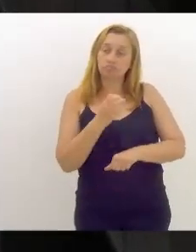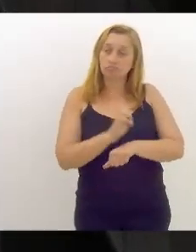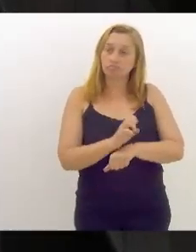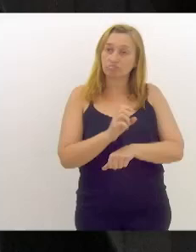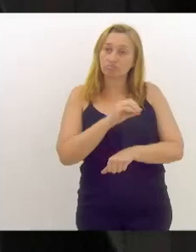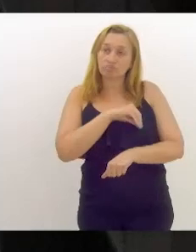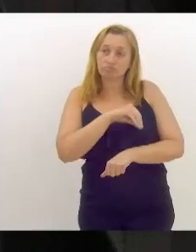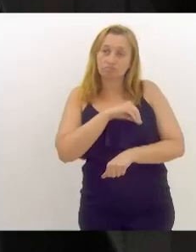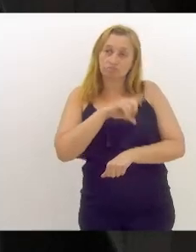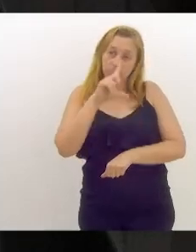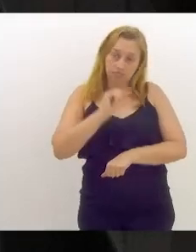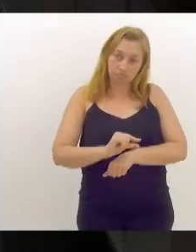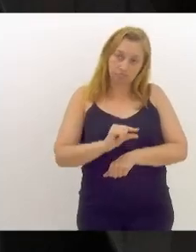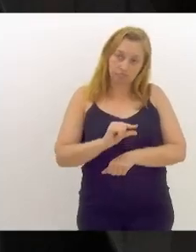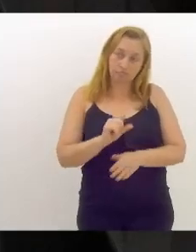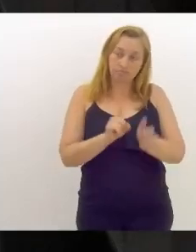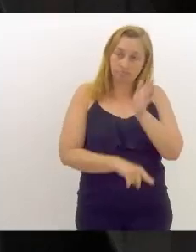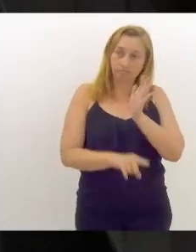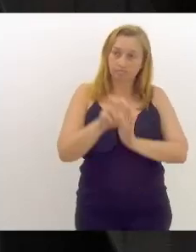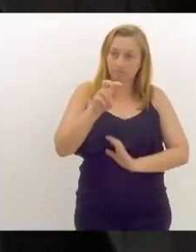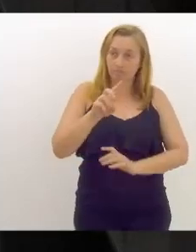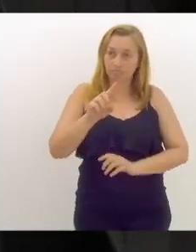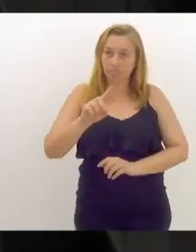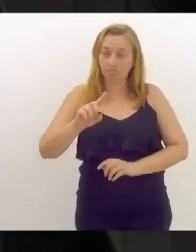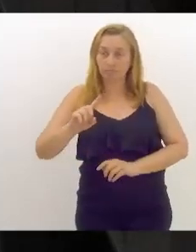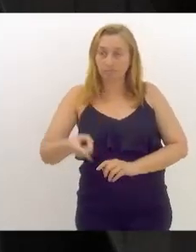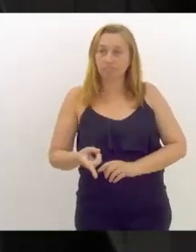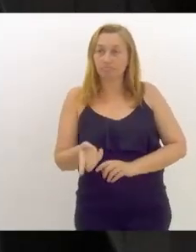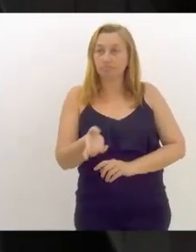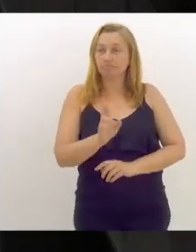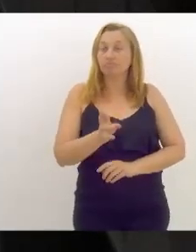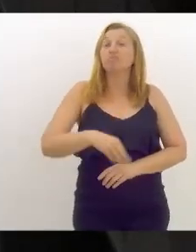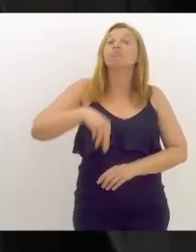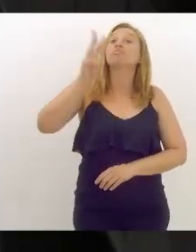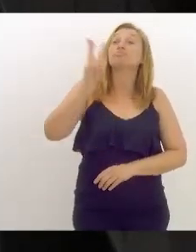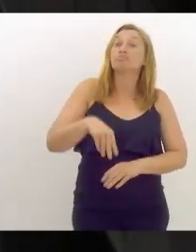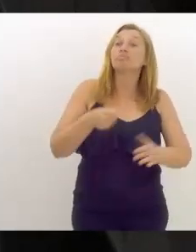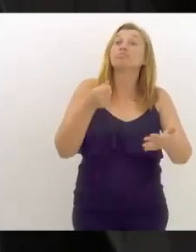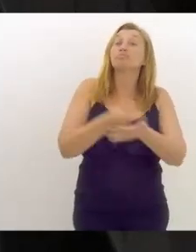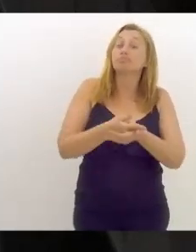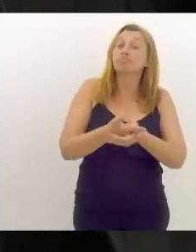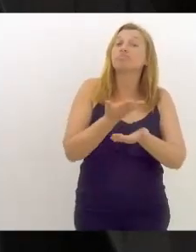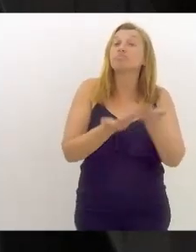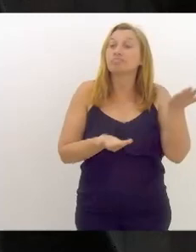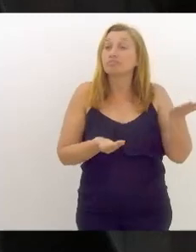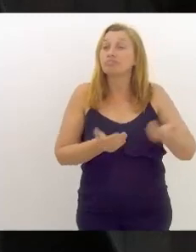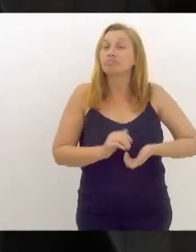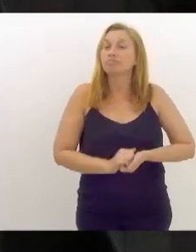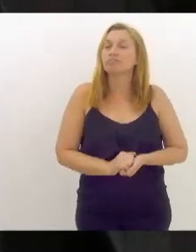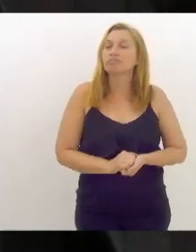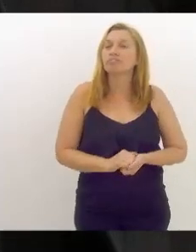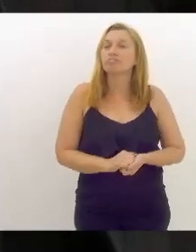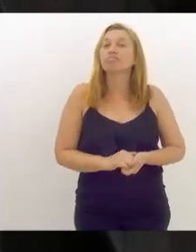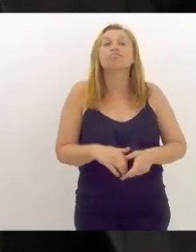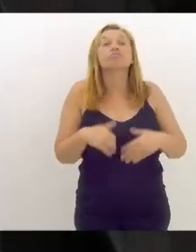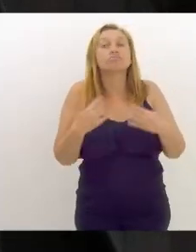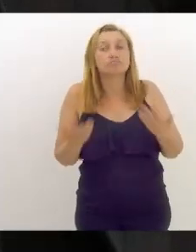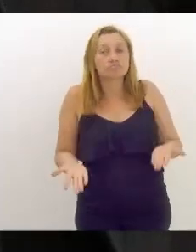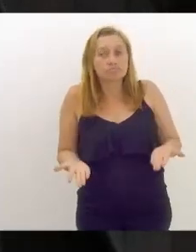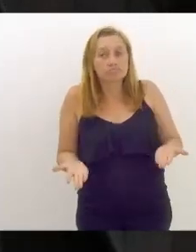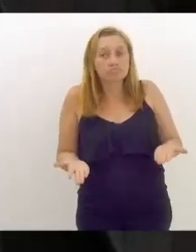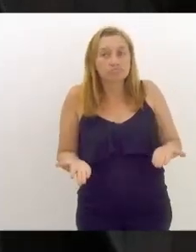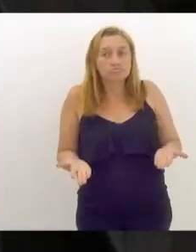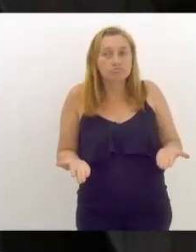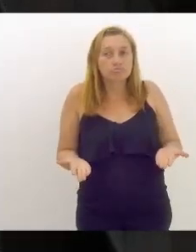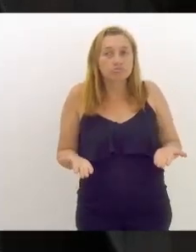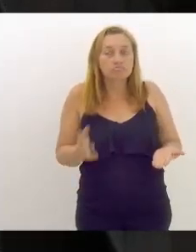menos que R$ 5.000. Quem é que vai compensar essa perda? Então, fica assim uma coisa assim,